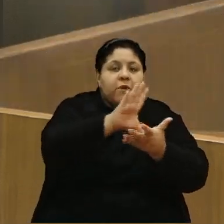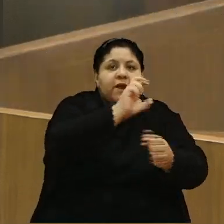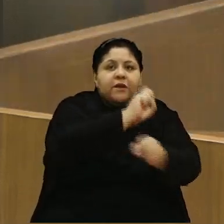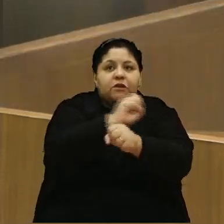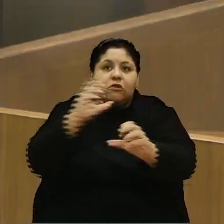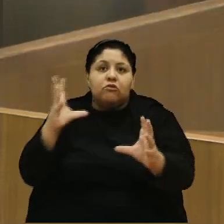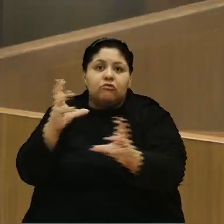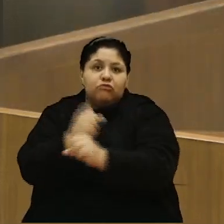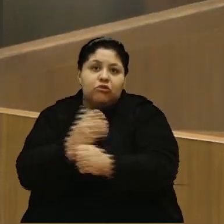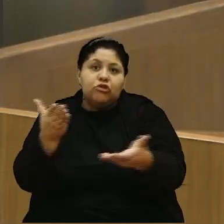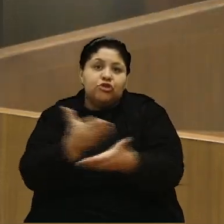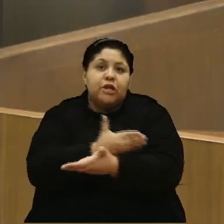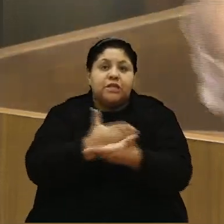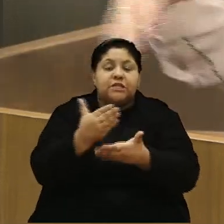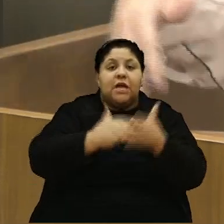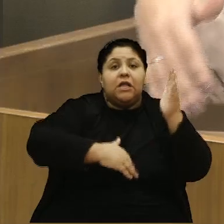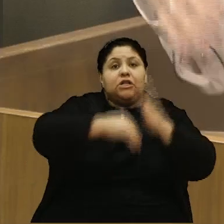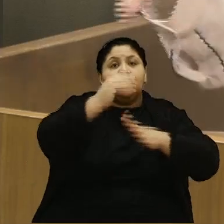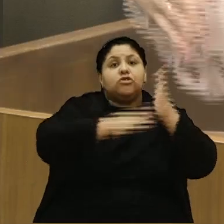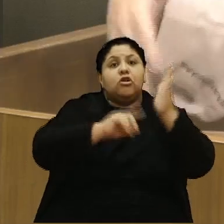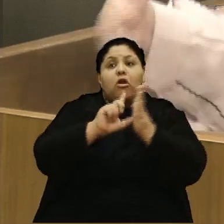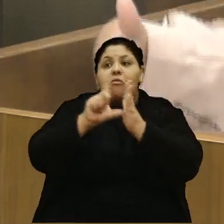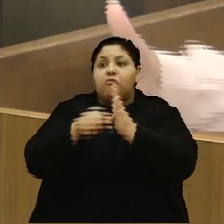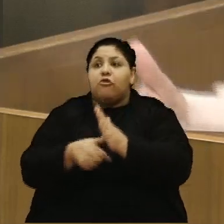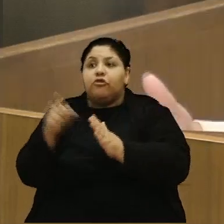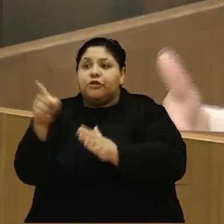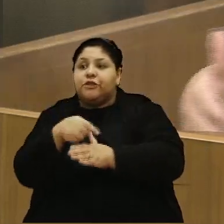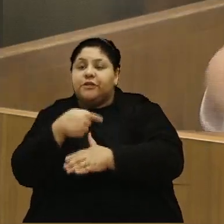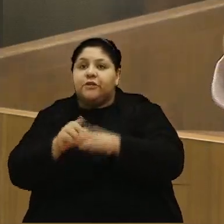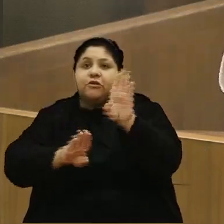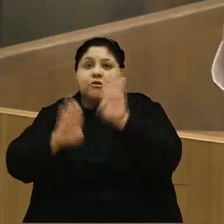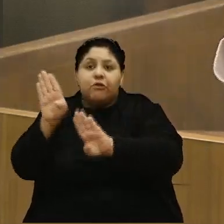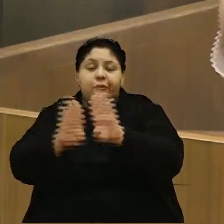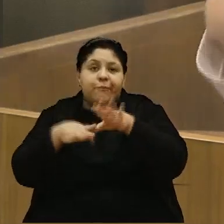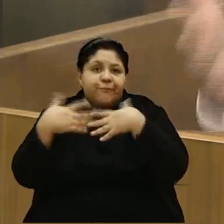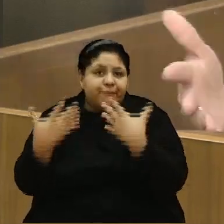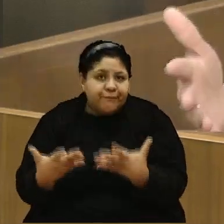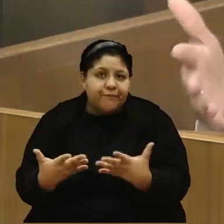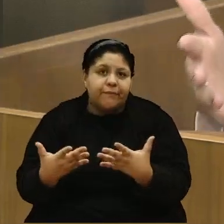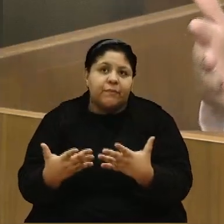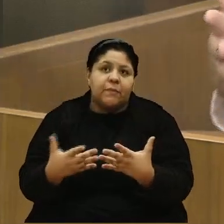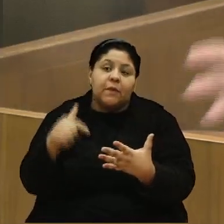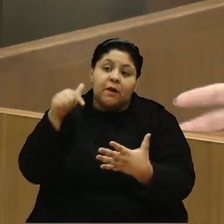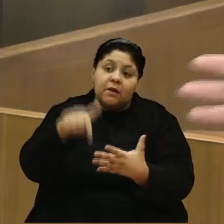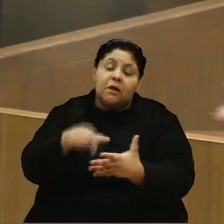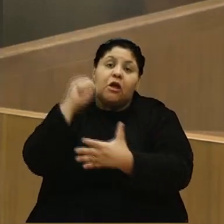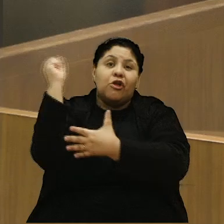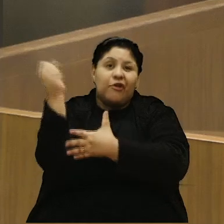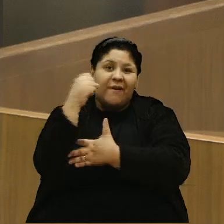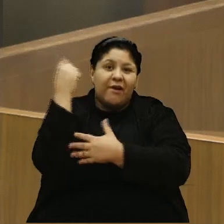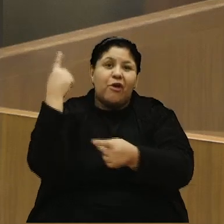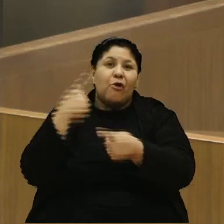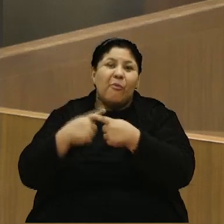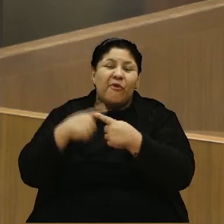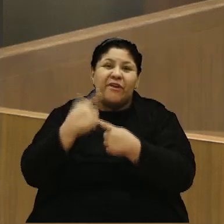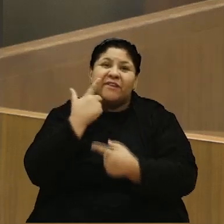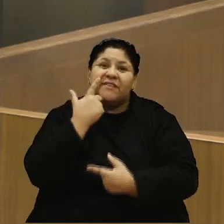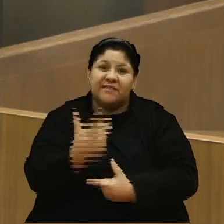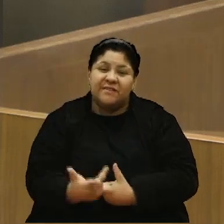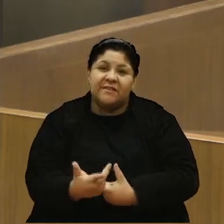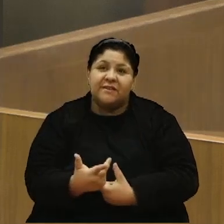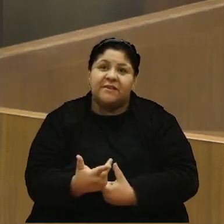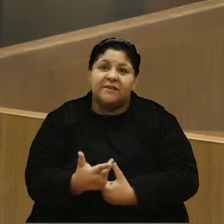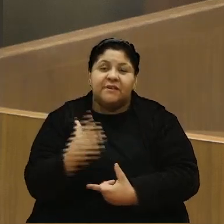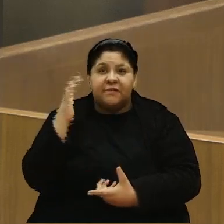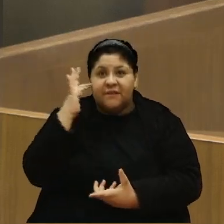depois cancelaram a licitação, né, com uma máquina lá funcionando. Então, são graves, porque a gente está falando de situações